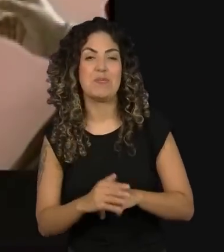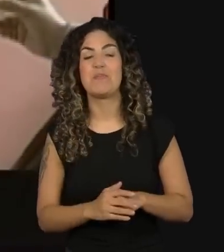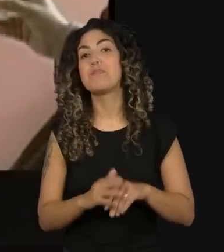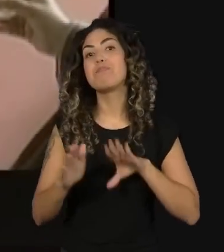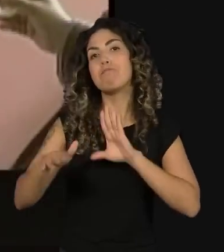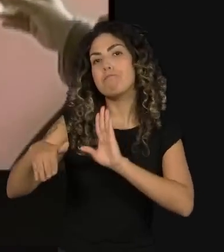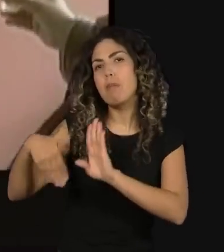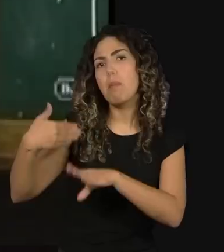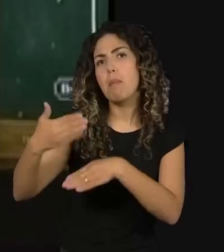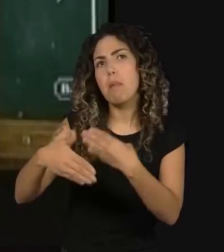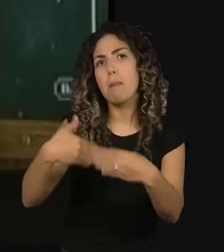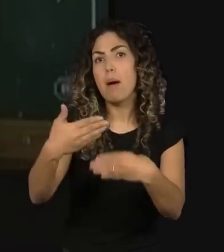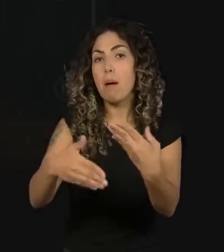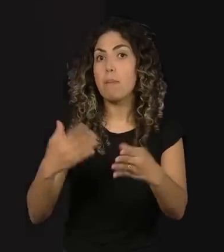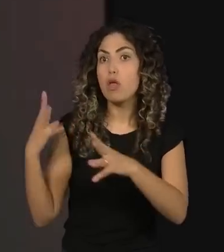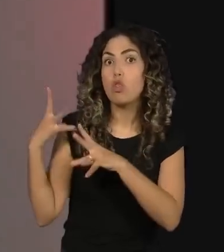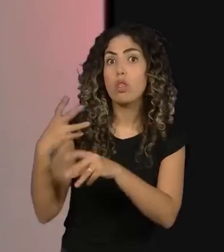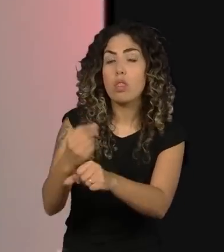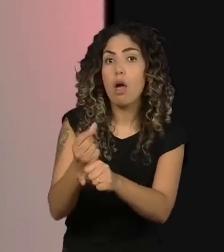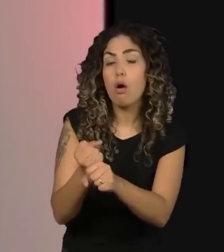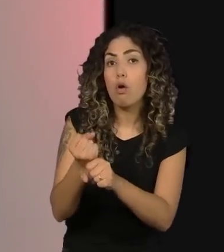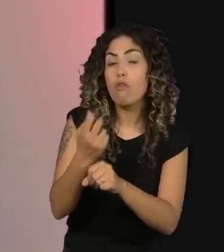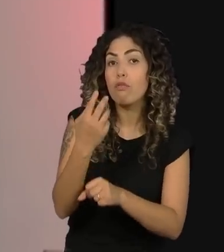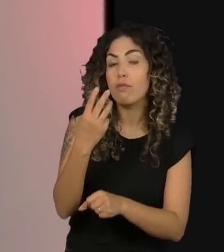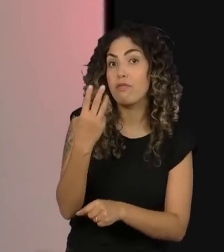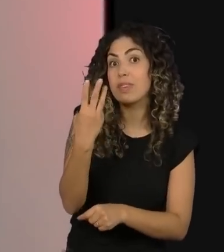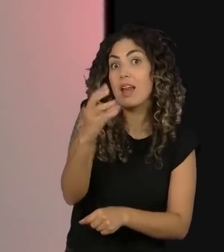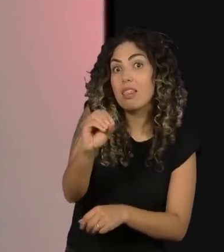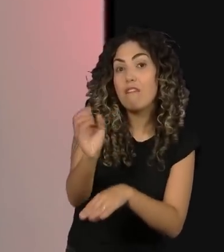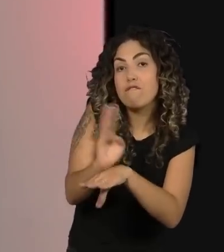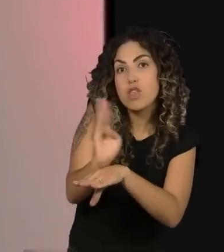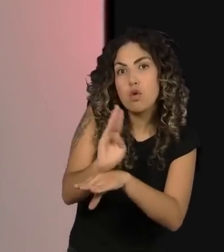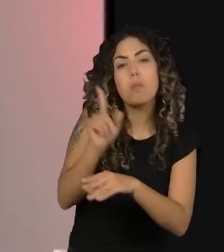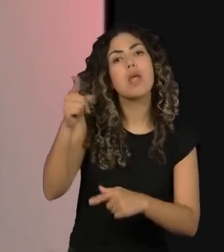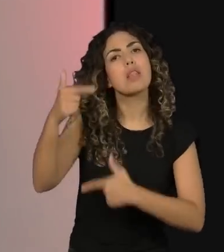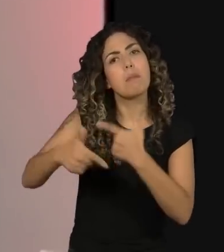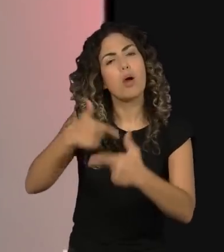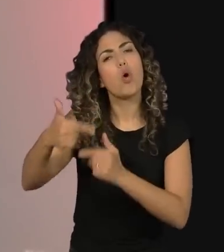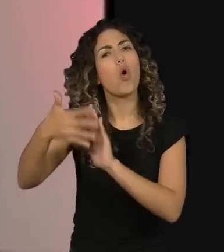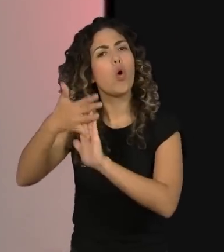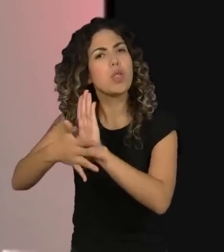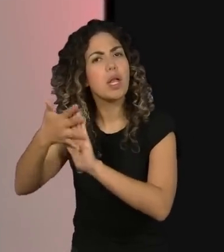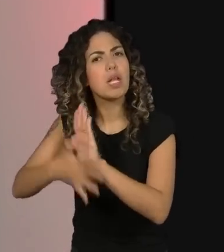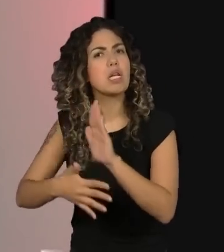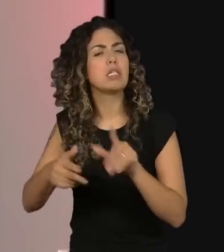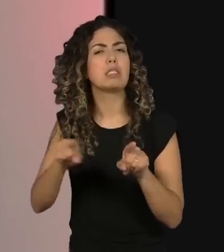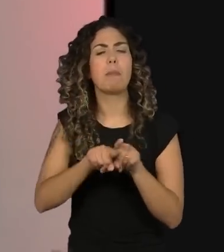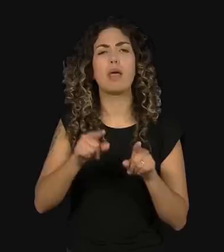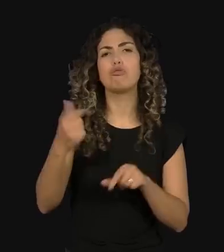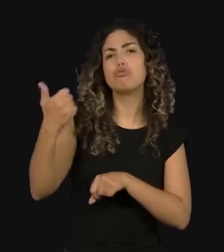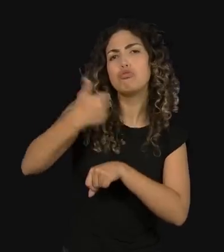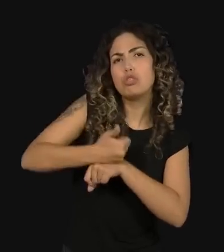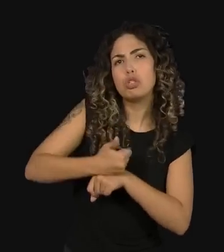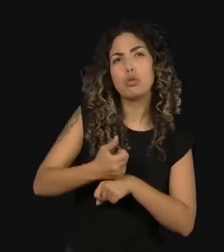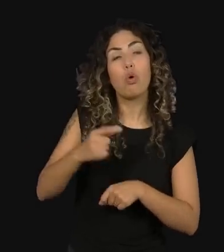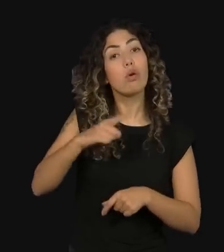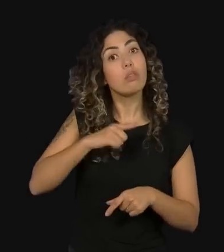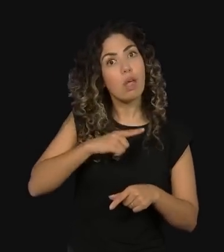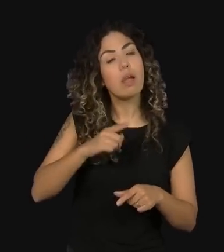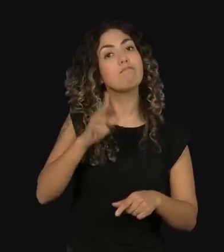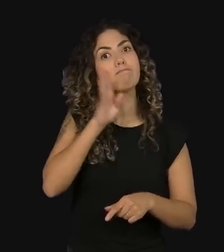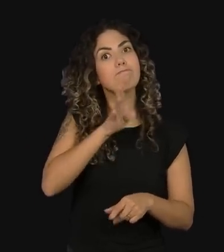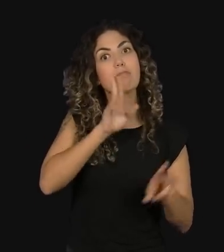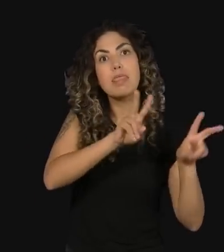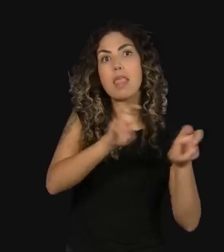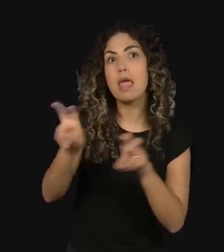Entre seus quase 30 filmes, dos quais participou como roteirista, ator ou diretor, estão obras relevantes como Todas